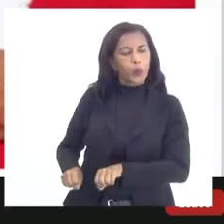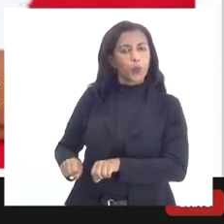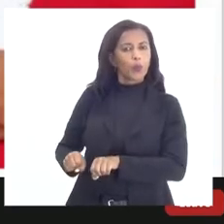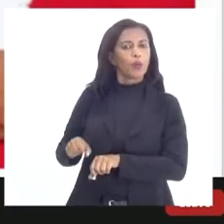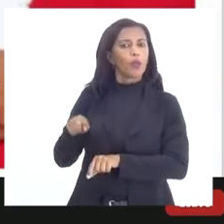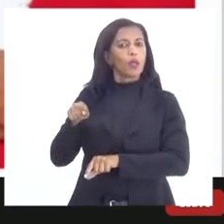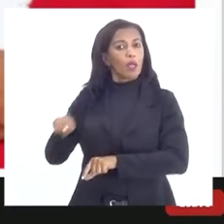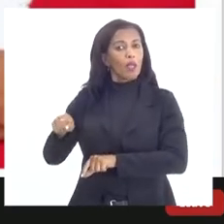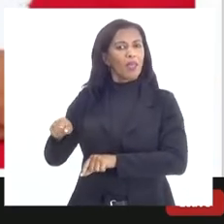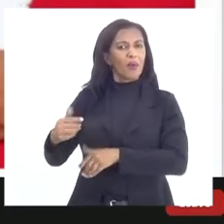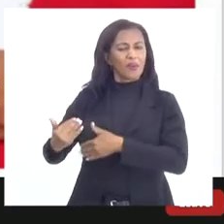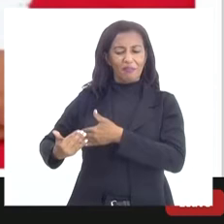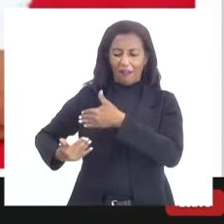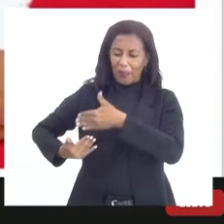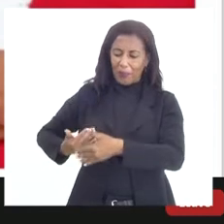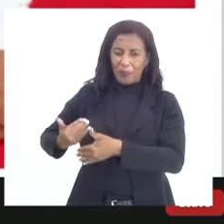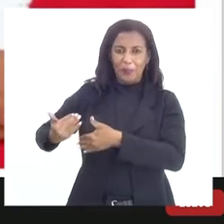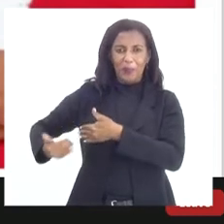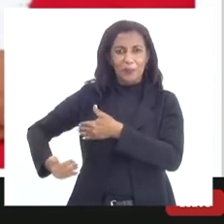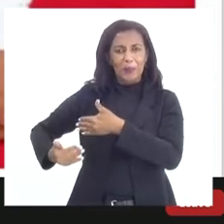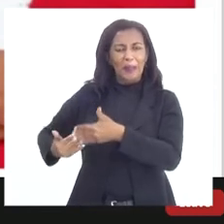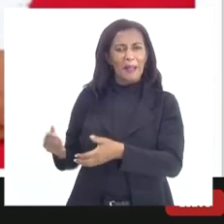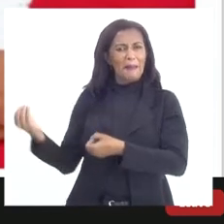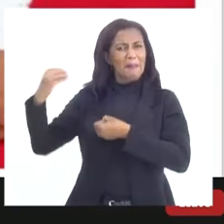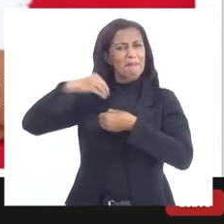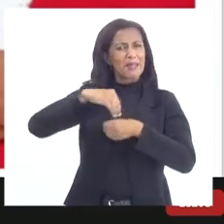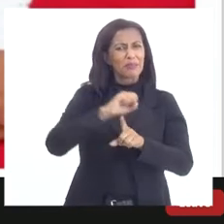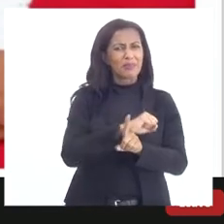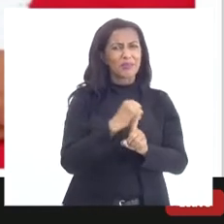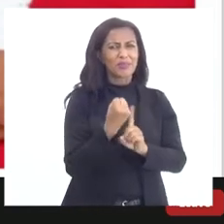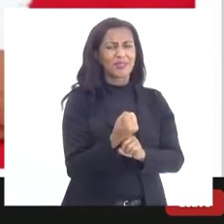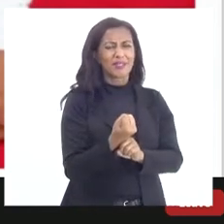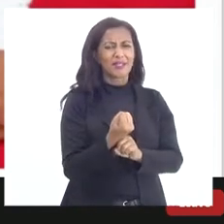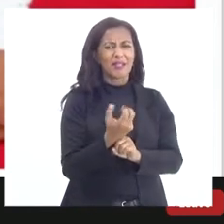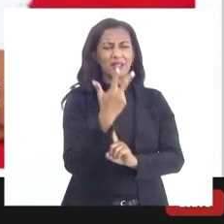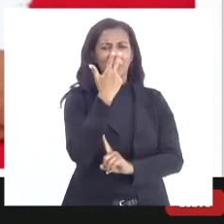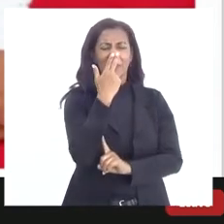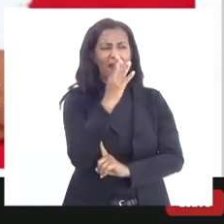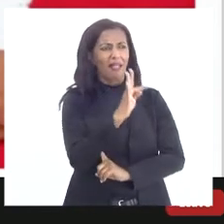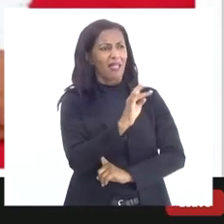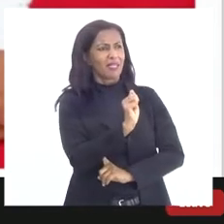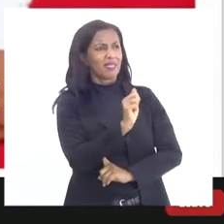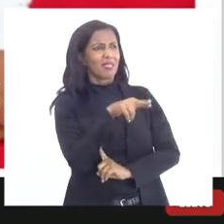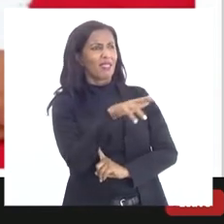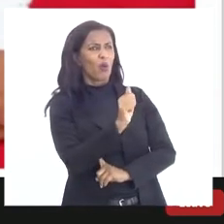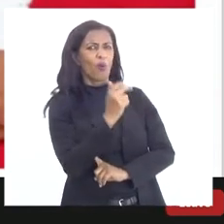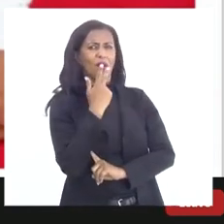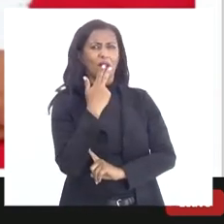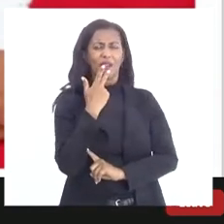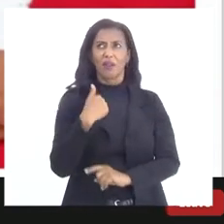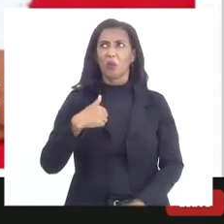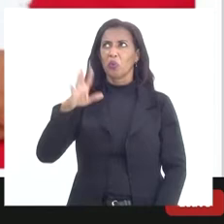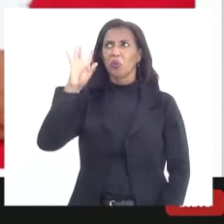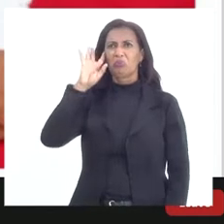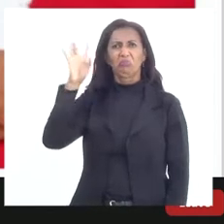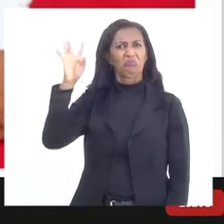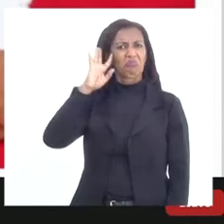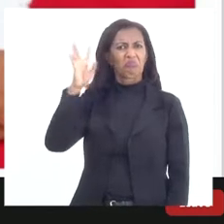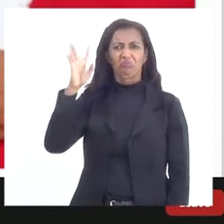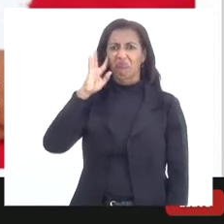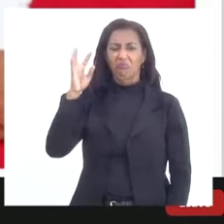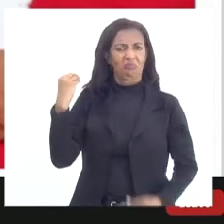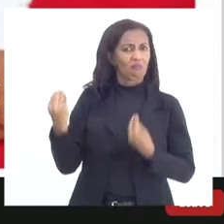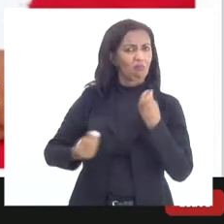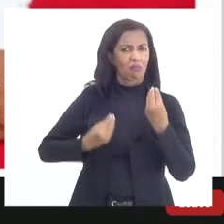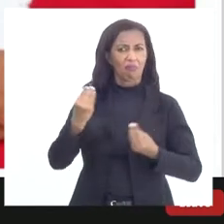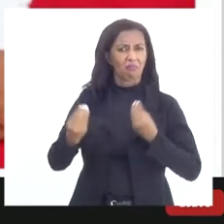é aquilo que vai passando, está estruturado na sociedade, e que a Tawana mesmo, ela diz assim: eu não imaginava que